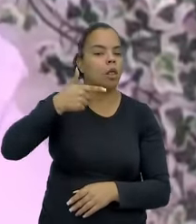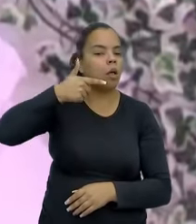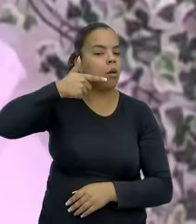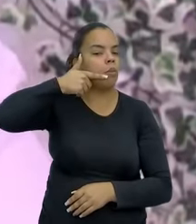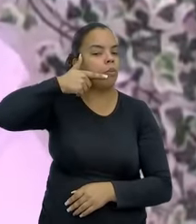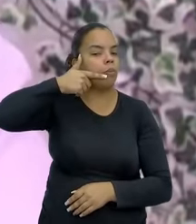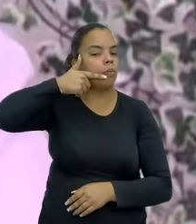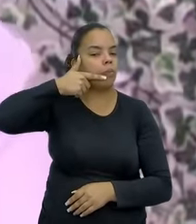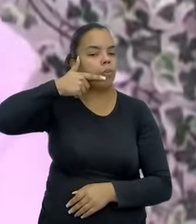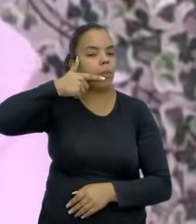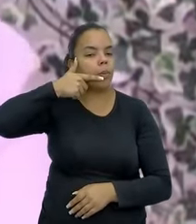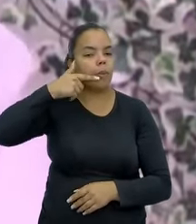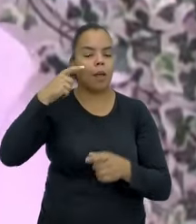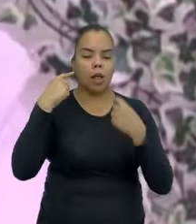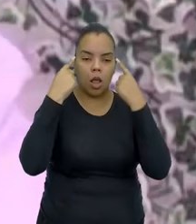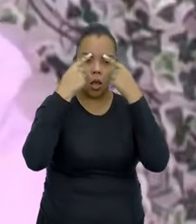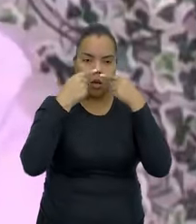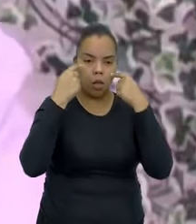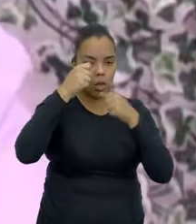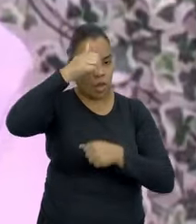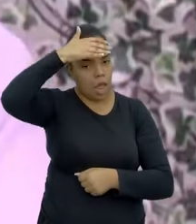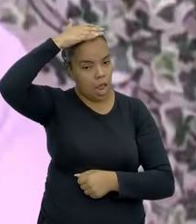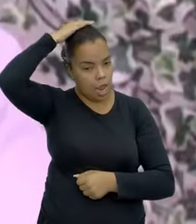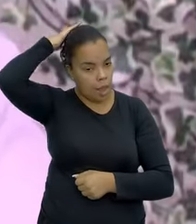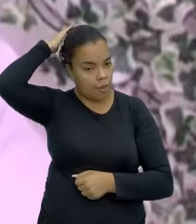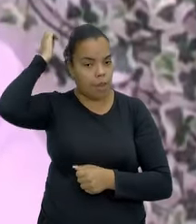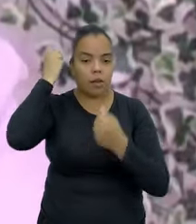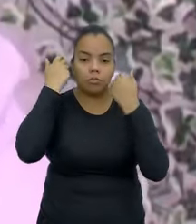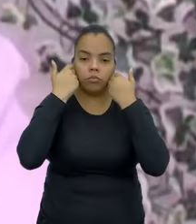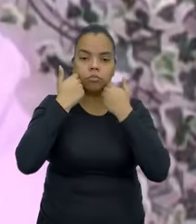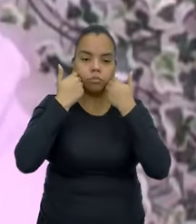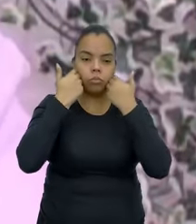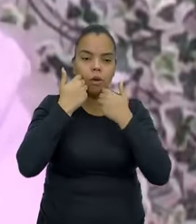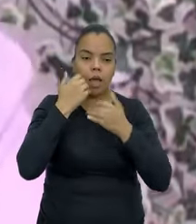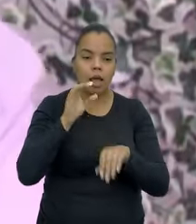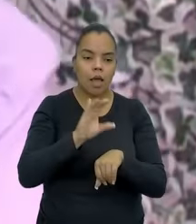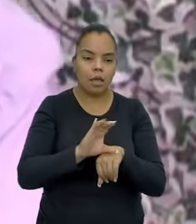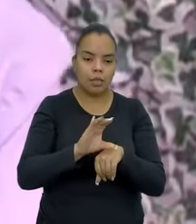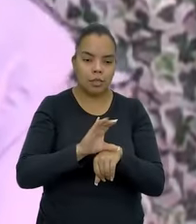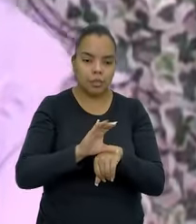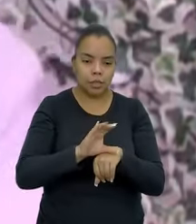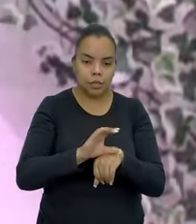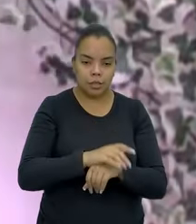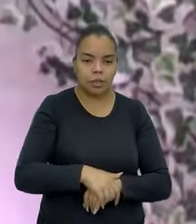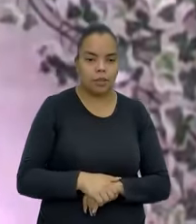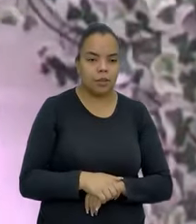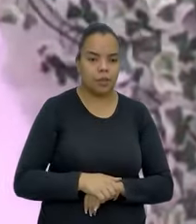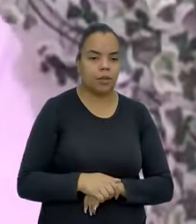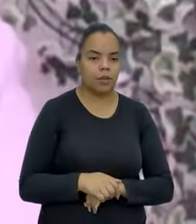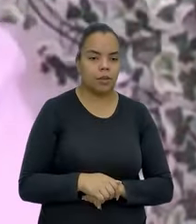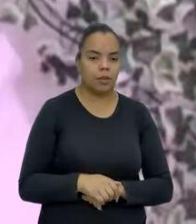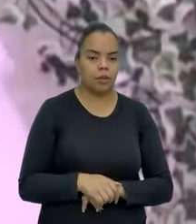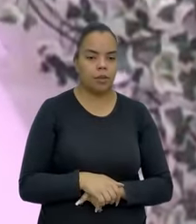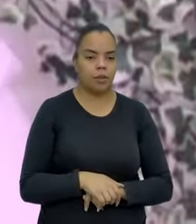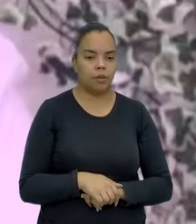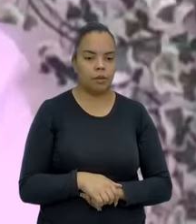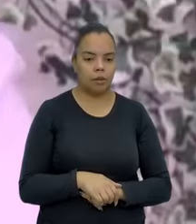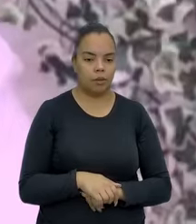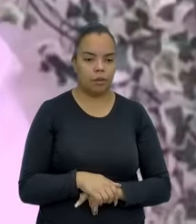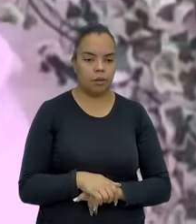microfone óculos né cabelo grisalho barba do avermelhada né para Claro